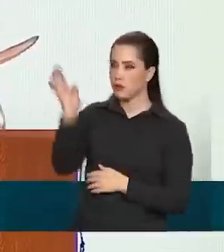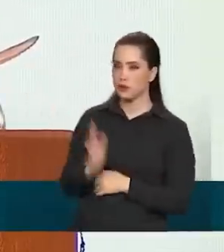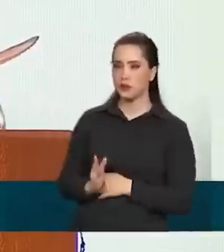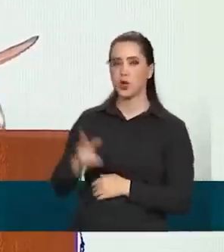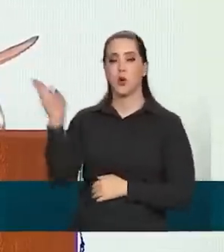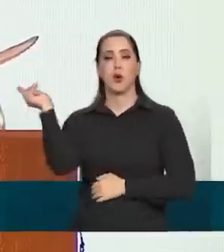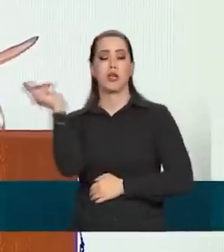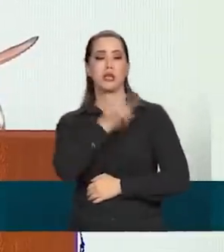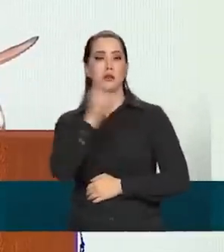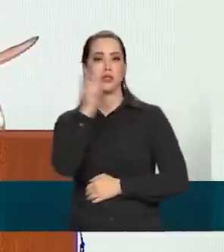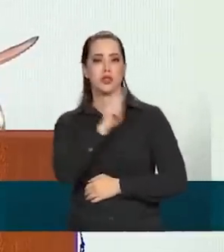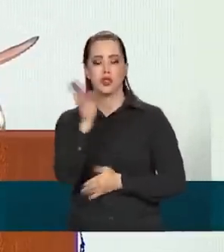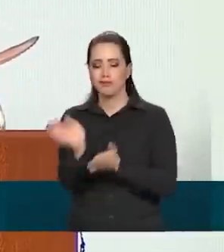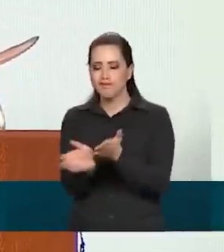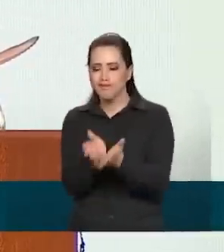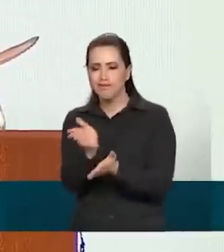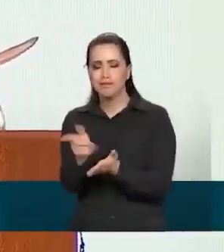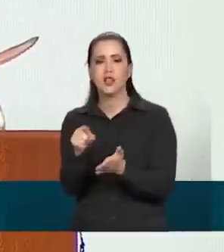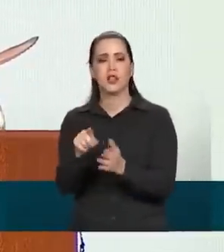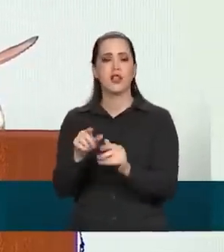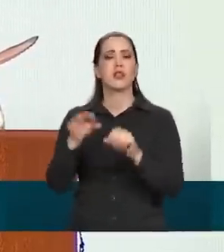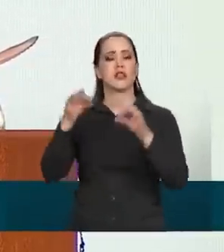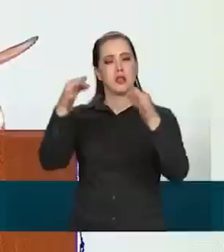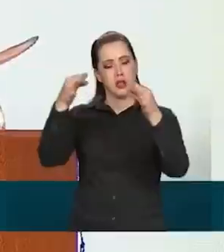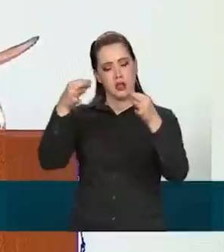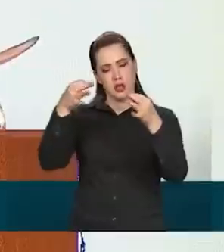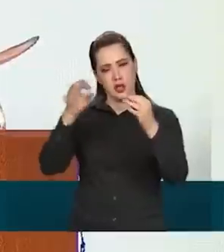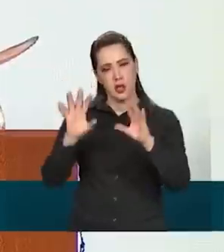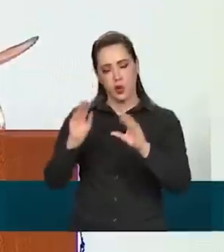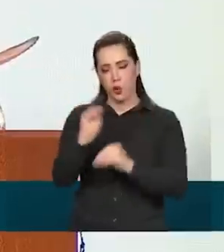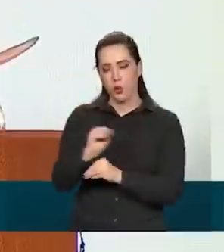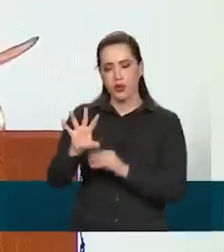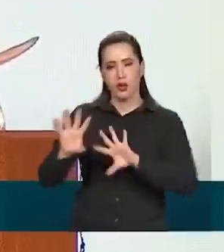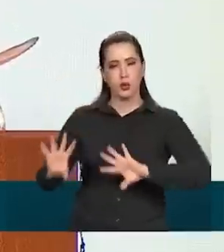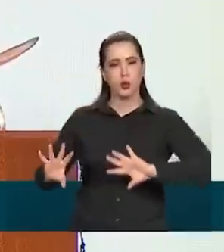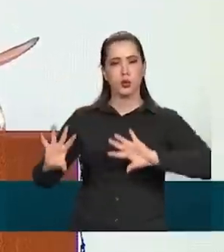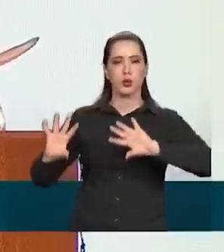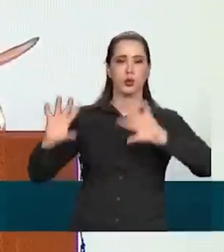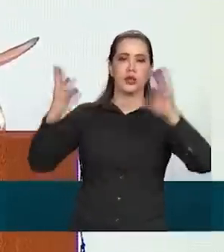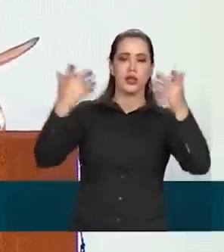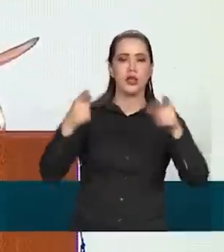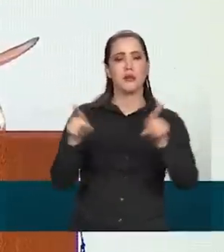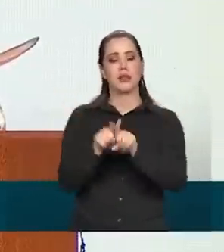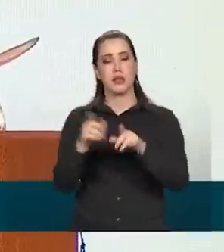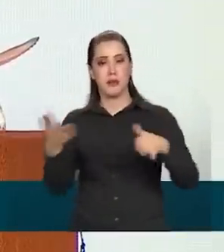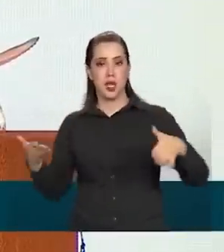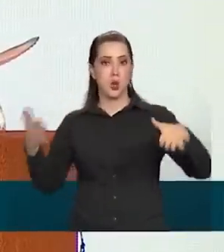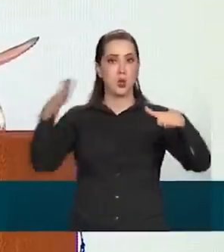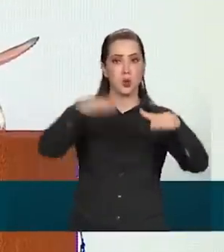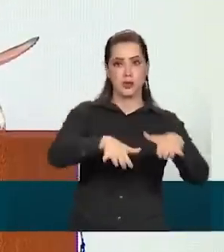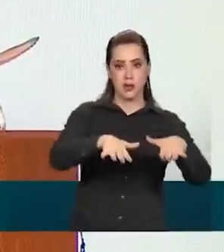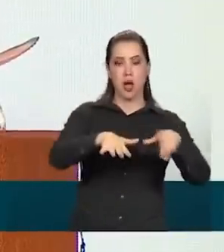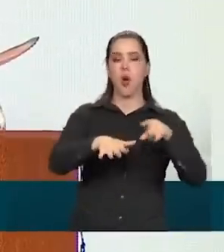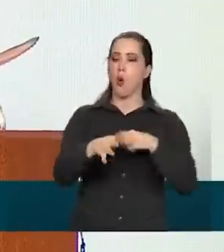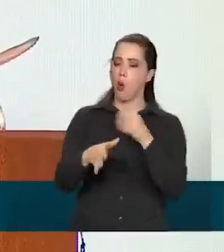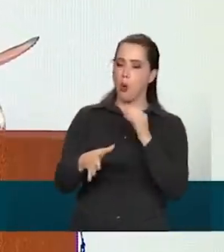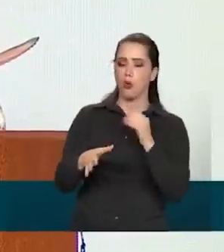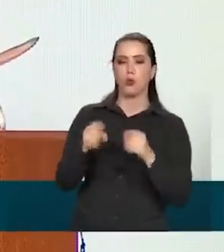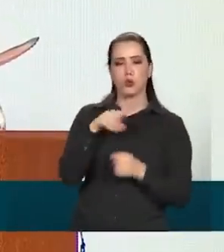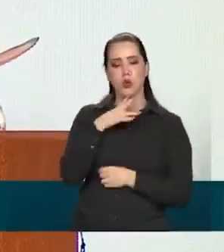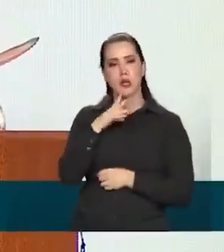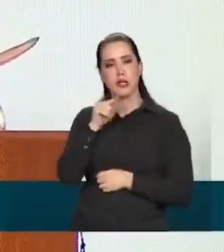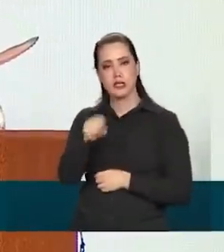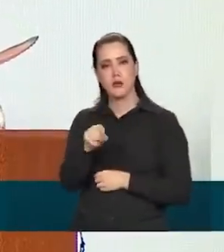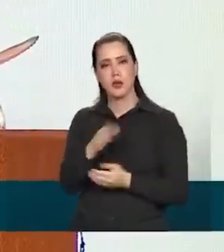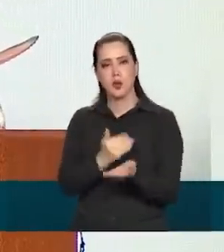com a emergência e justiça climática, além de inclusão, reconhecimento e início